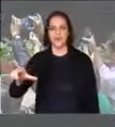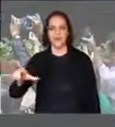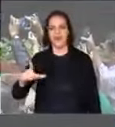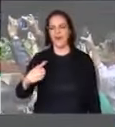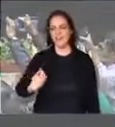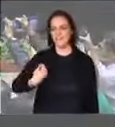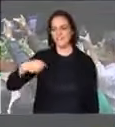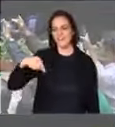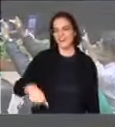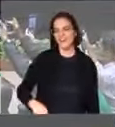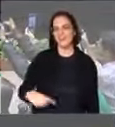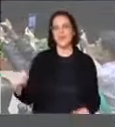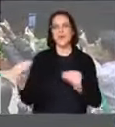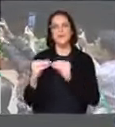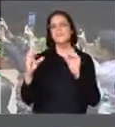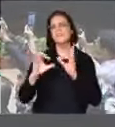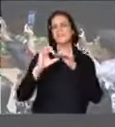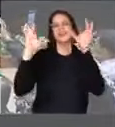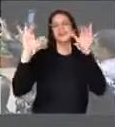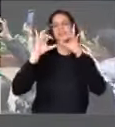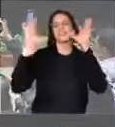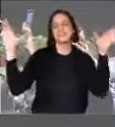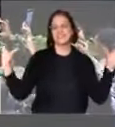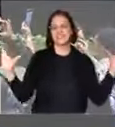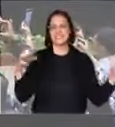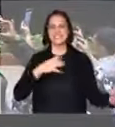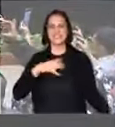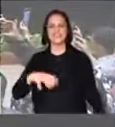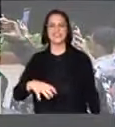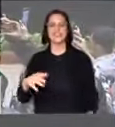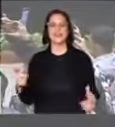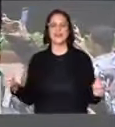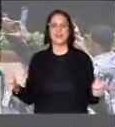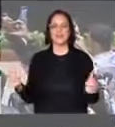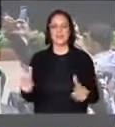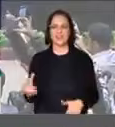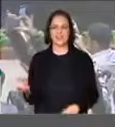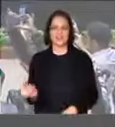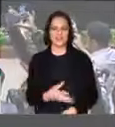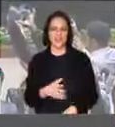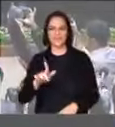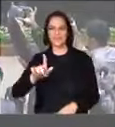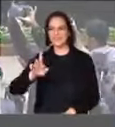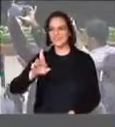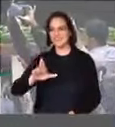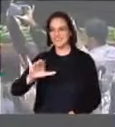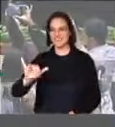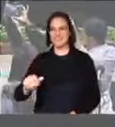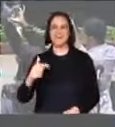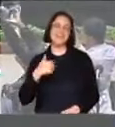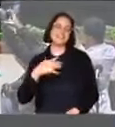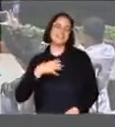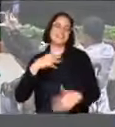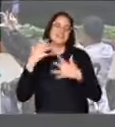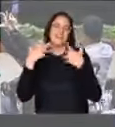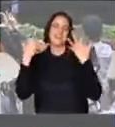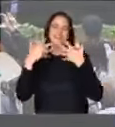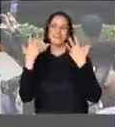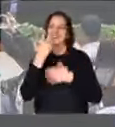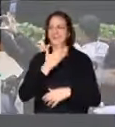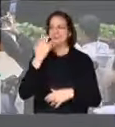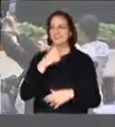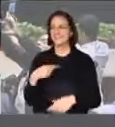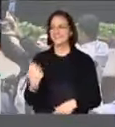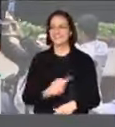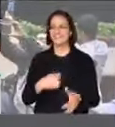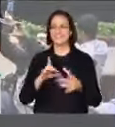free, Salvador é Nova Grécia. Foi minha forma simpática, colorida, alegre, de cantar nesse carnaval a nossa